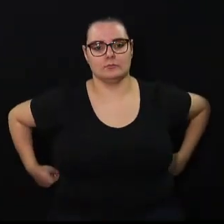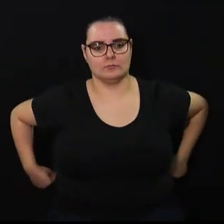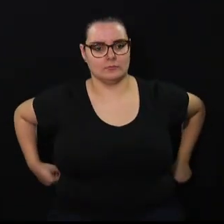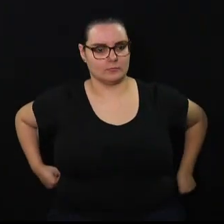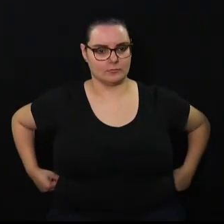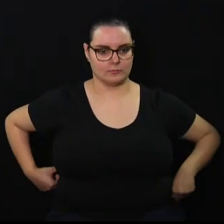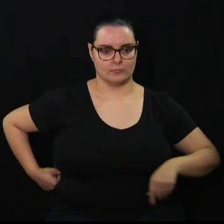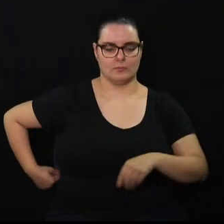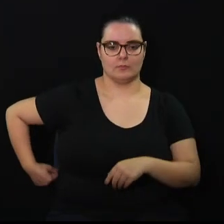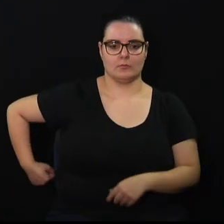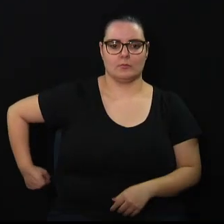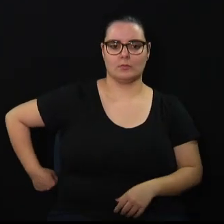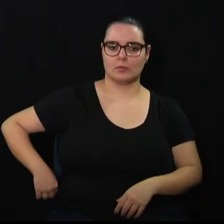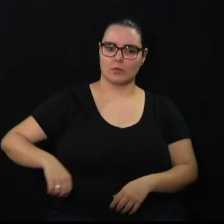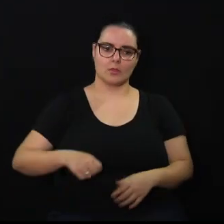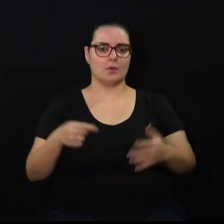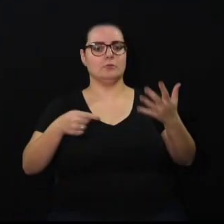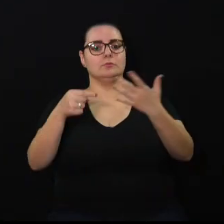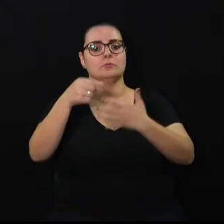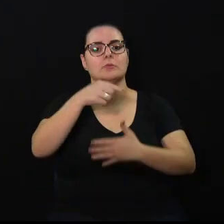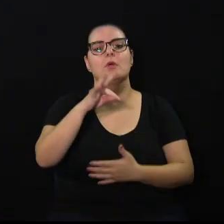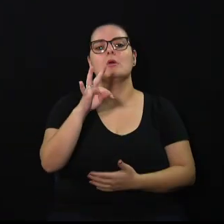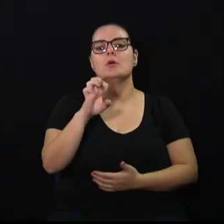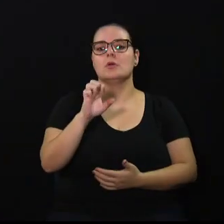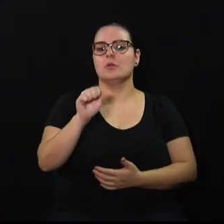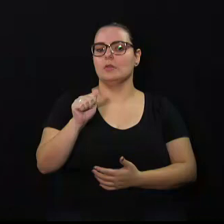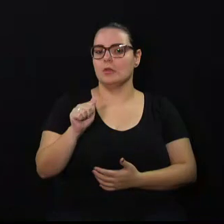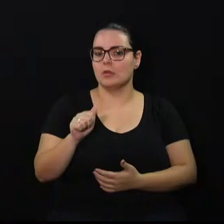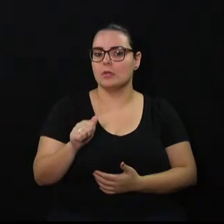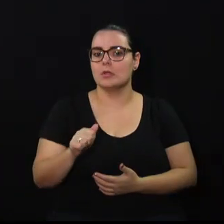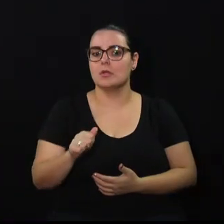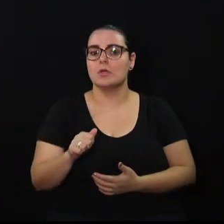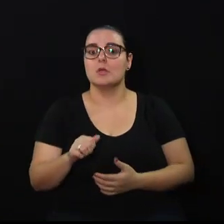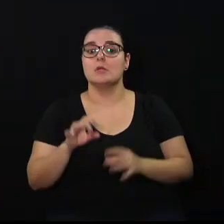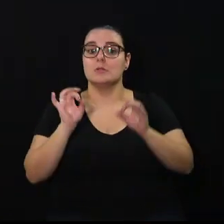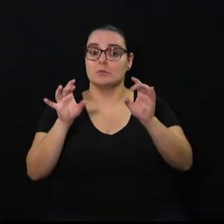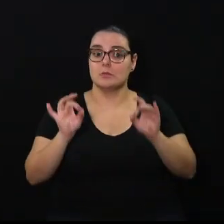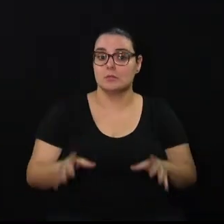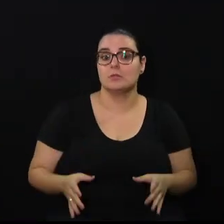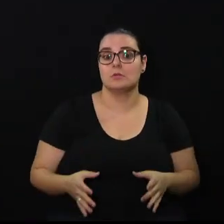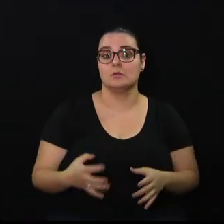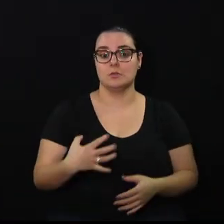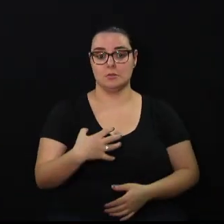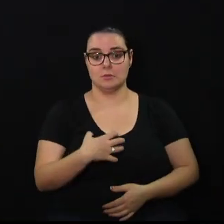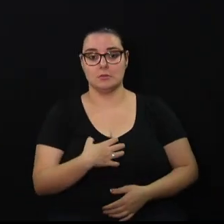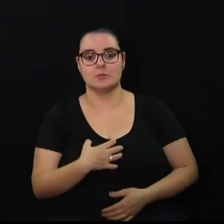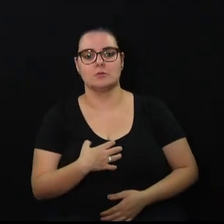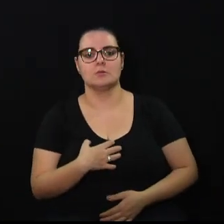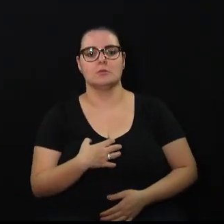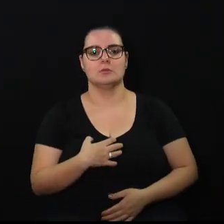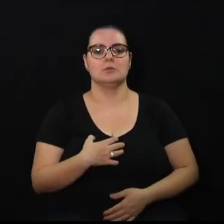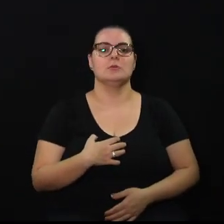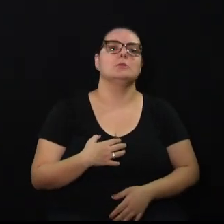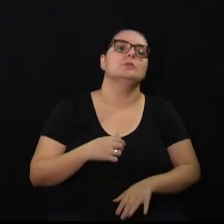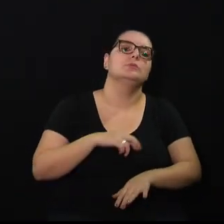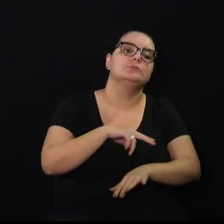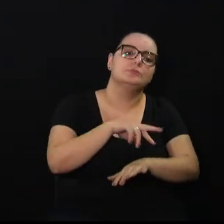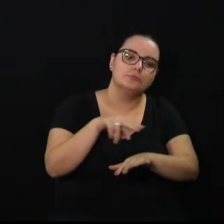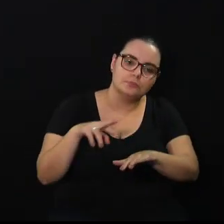né finalizando os critérios clínicos do terra são específicos e sensíveis a diferentes faixas etárias e níveis de desenvolvimento cognitivo